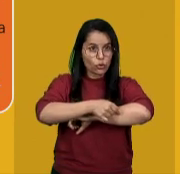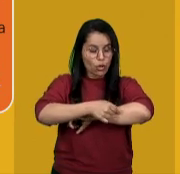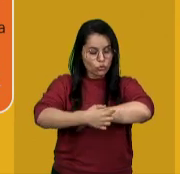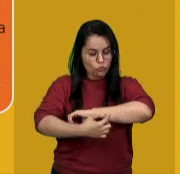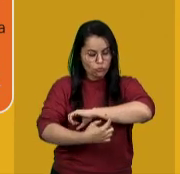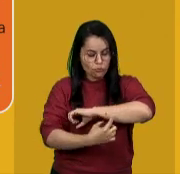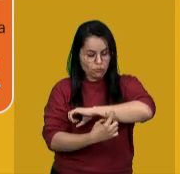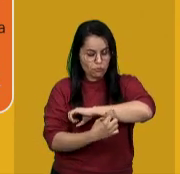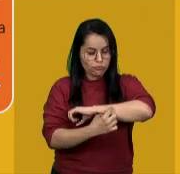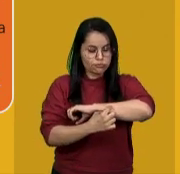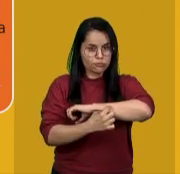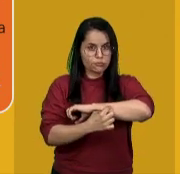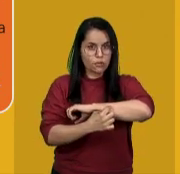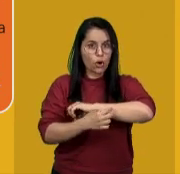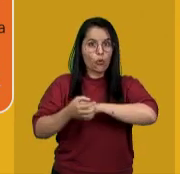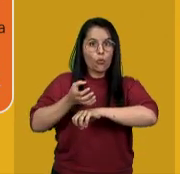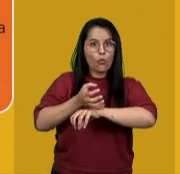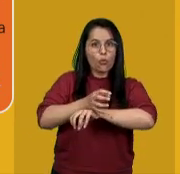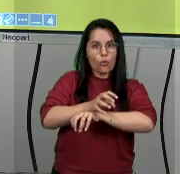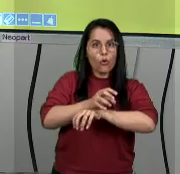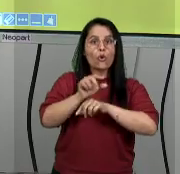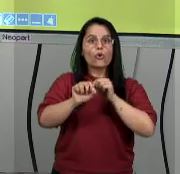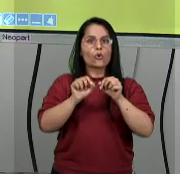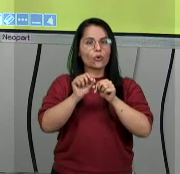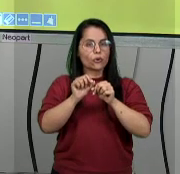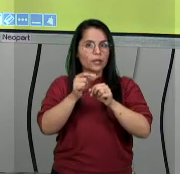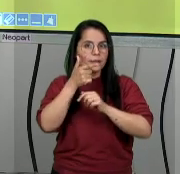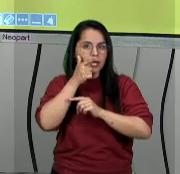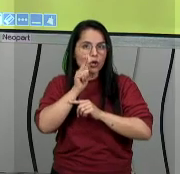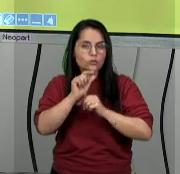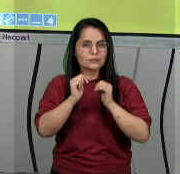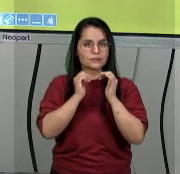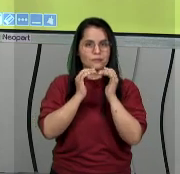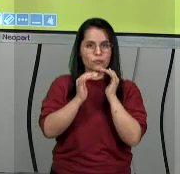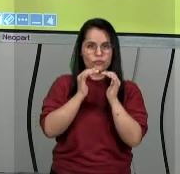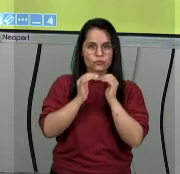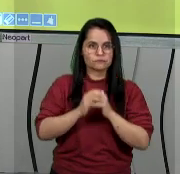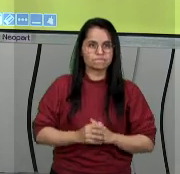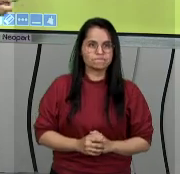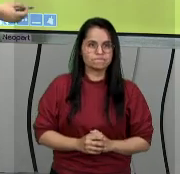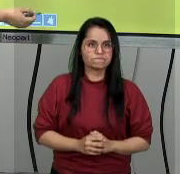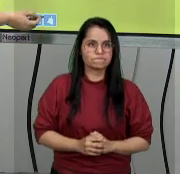osso. Para o quê? Para realizar o movimento.